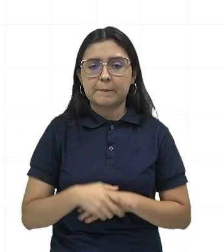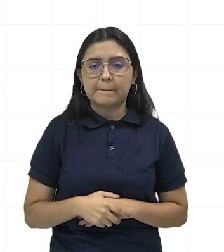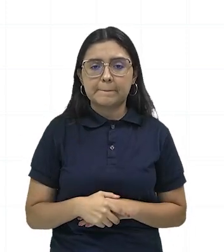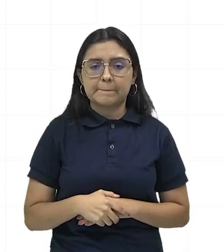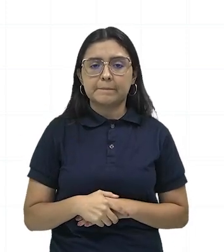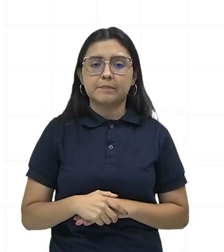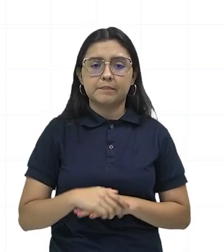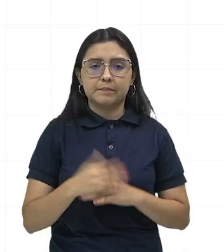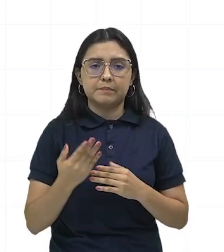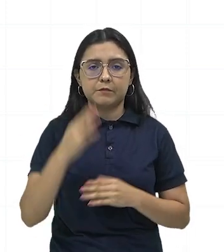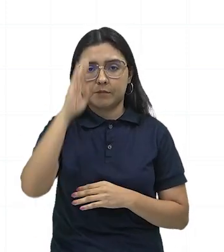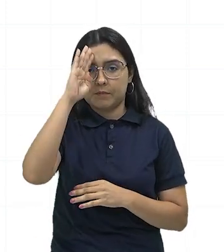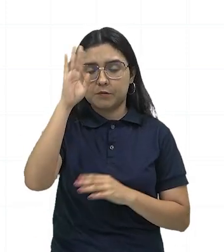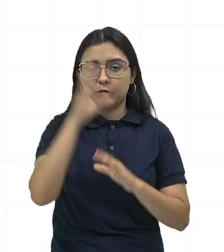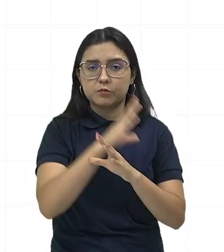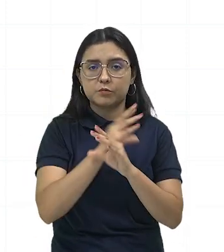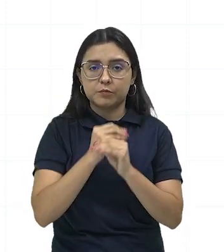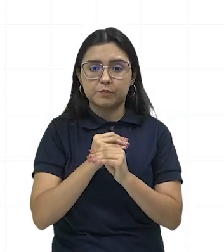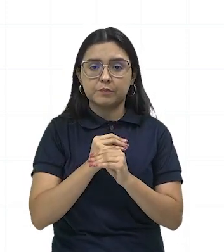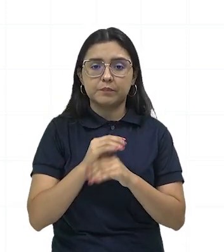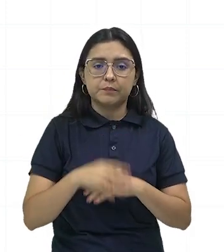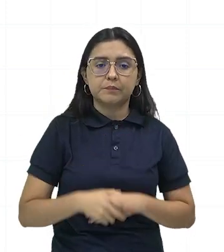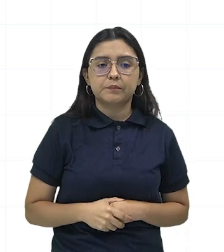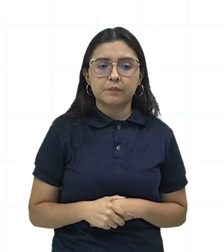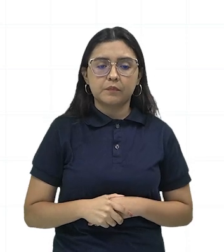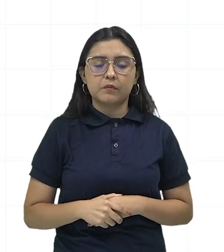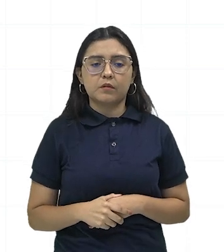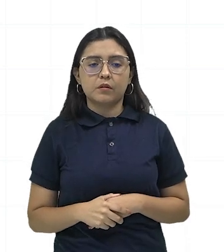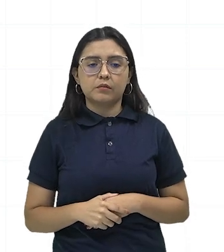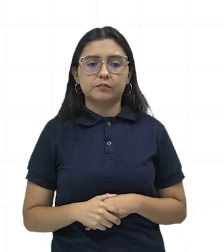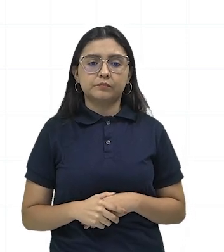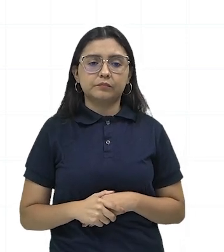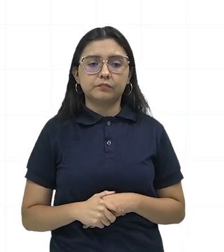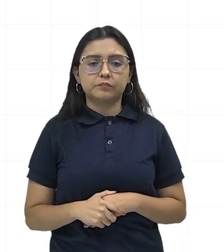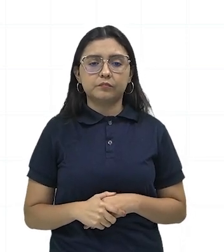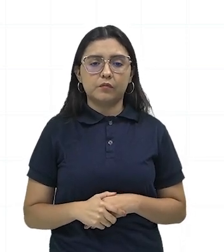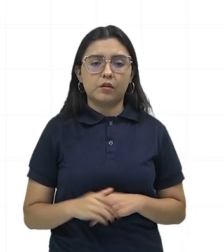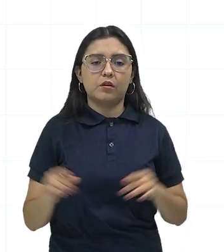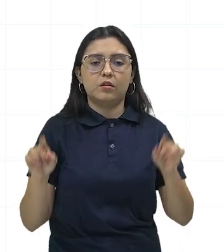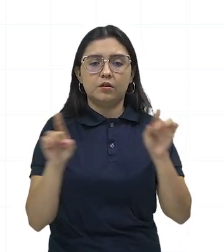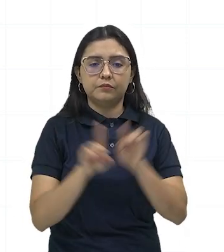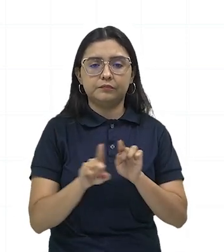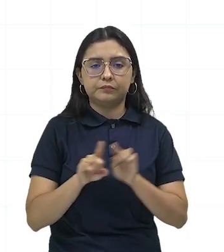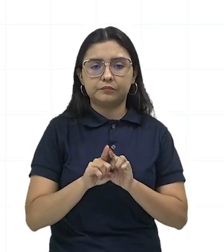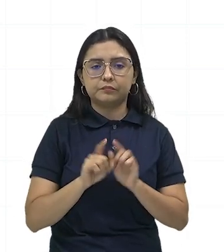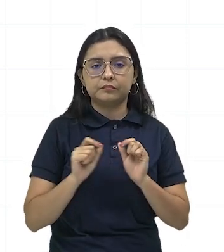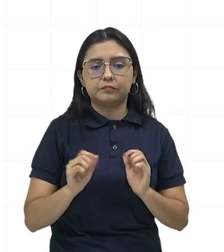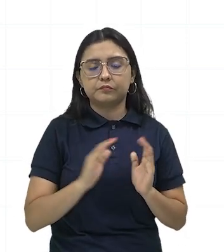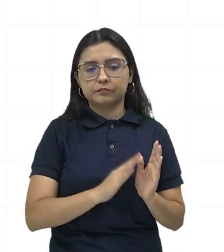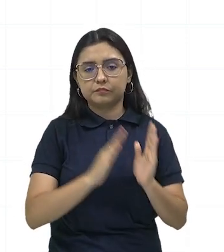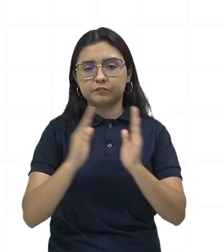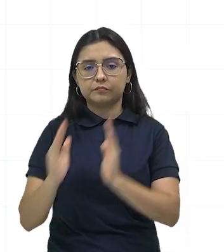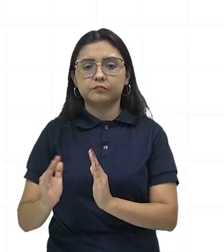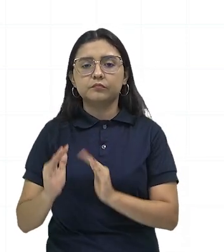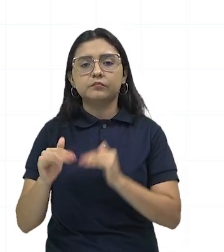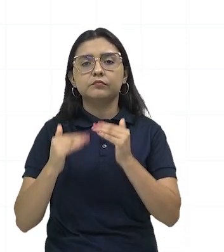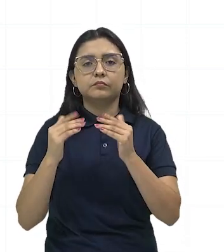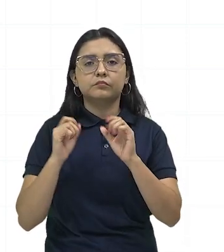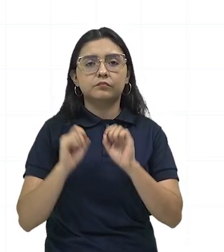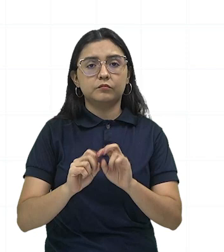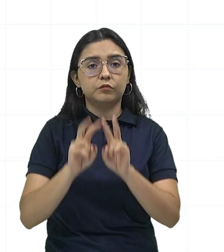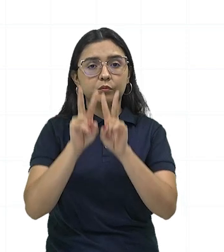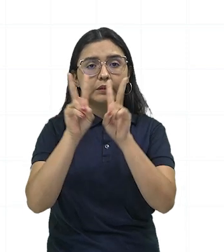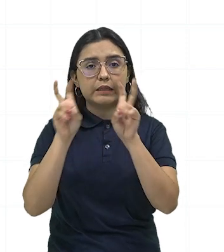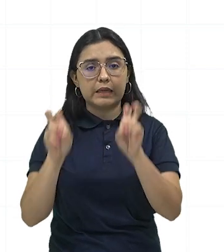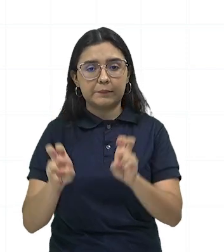principalmente conjunções ou advérbios também servem. E eu tenho essa progressão no sentido